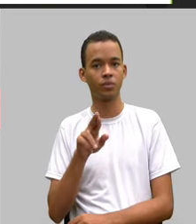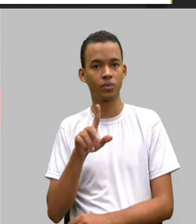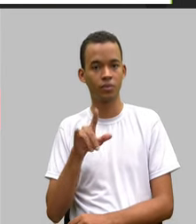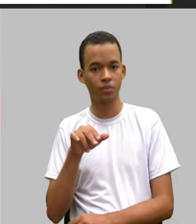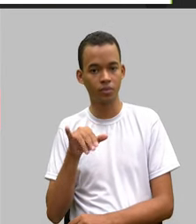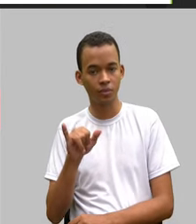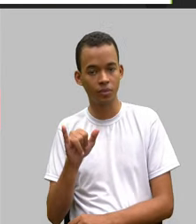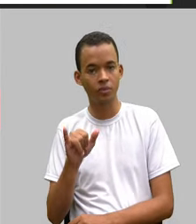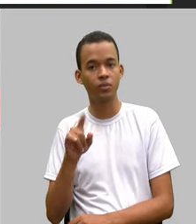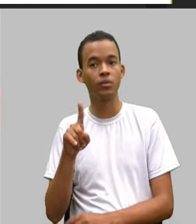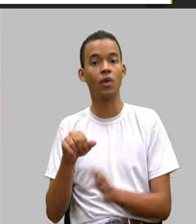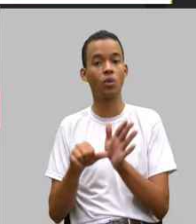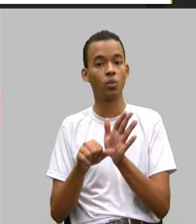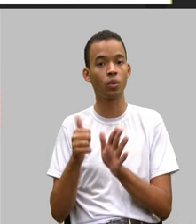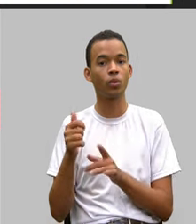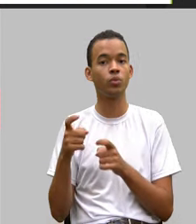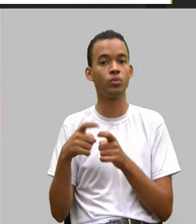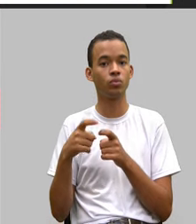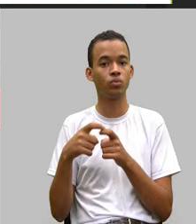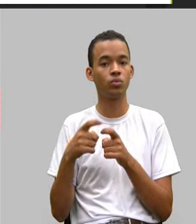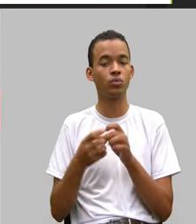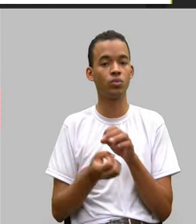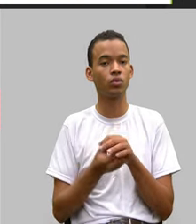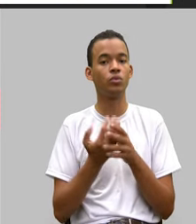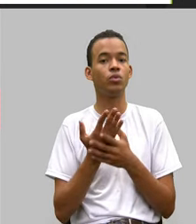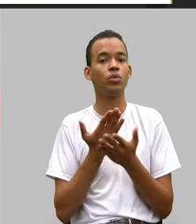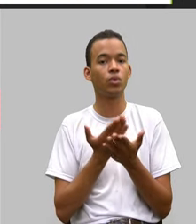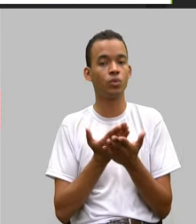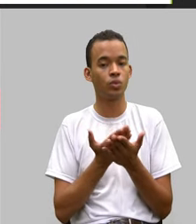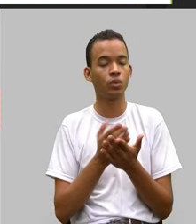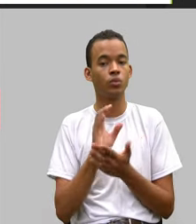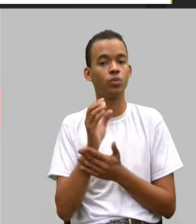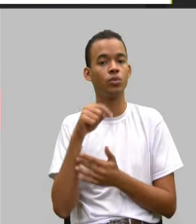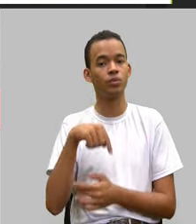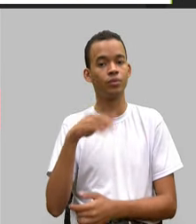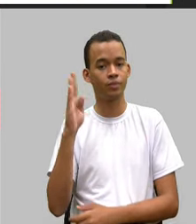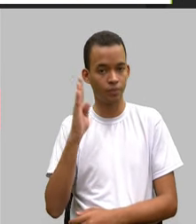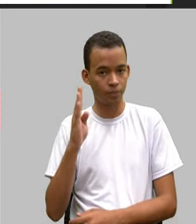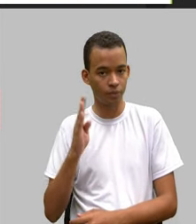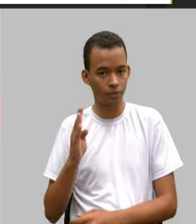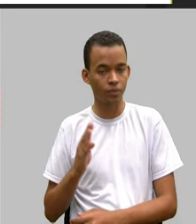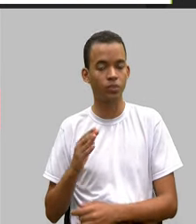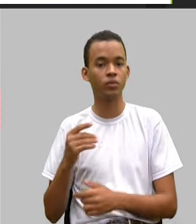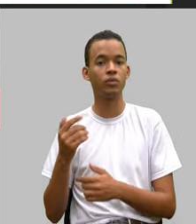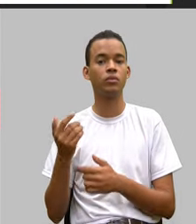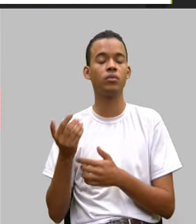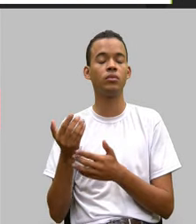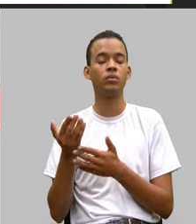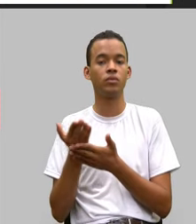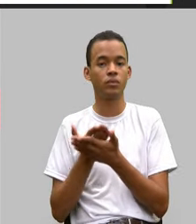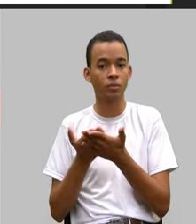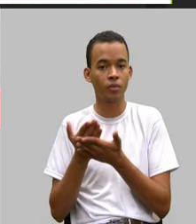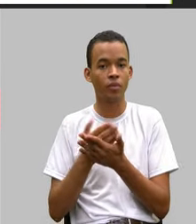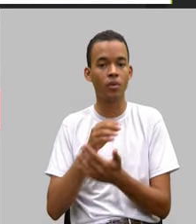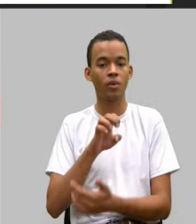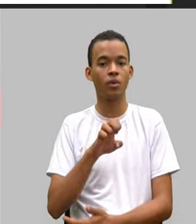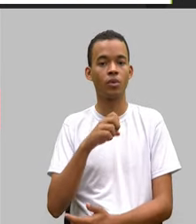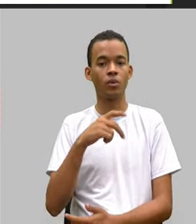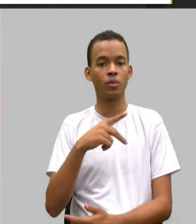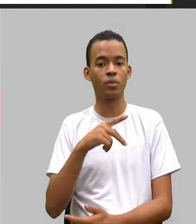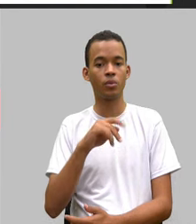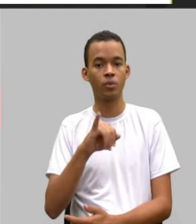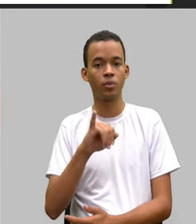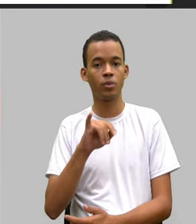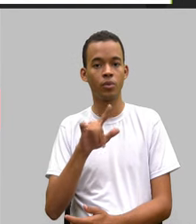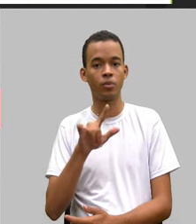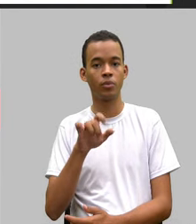no mundo a produzir um estudo científico no Brasil para tratamento de epilepsia refratária estudo esse que eu